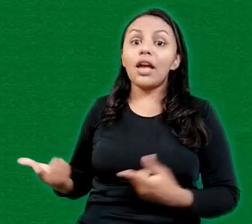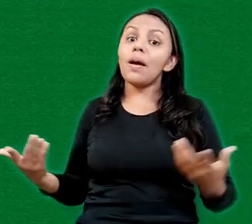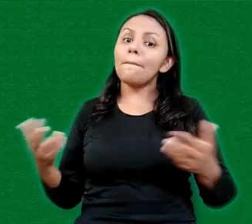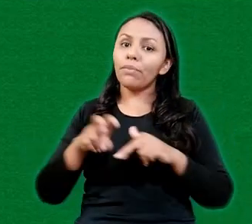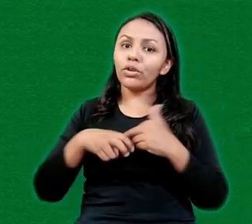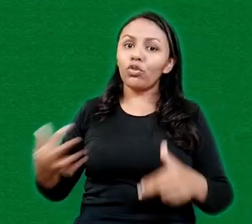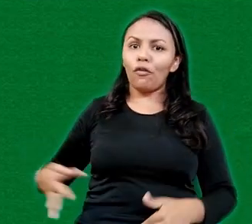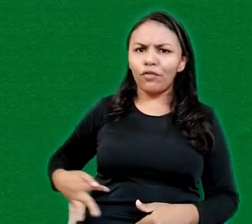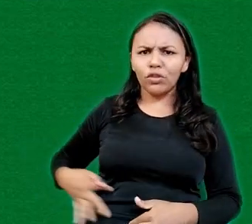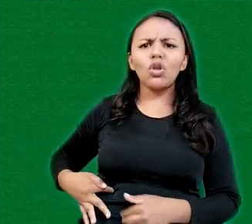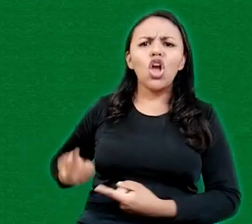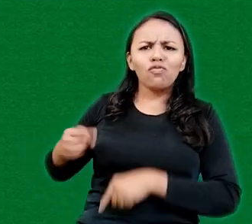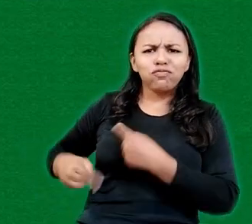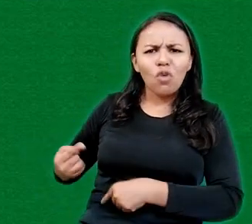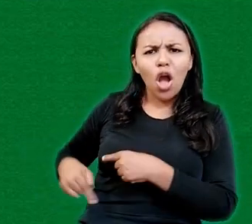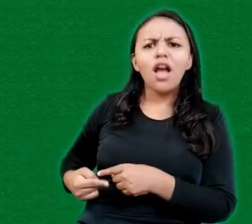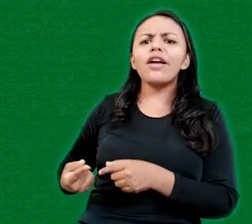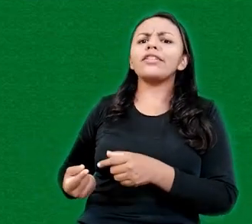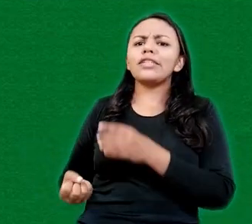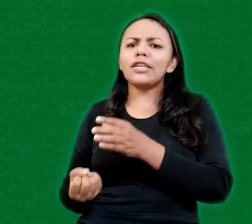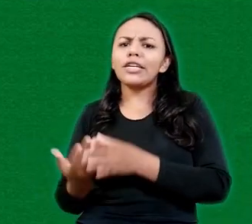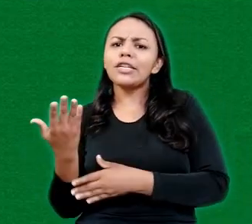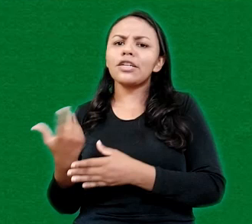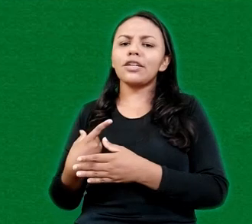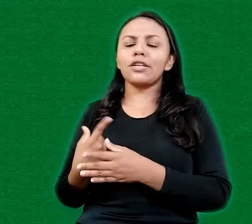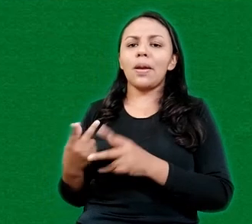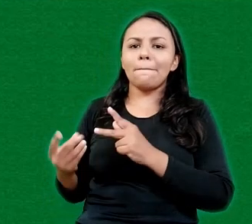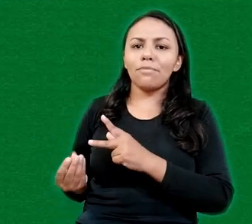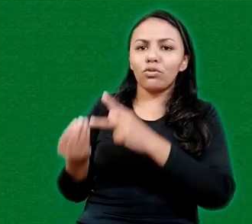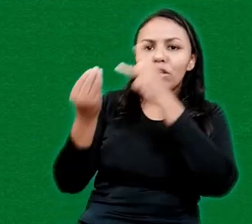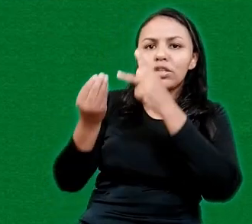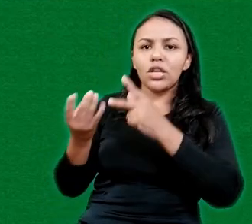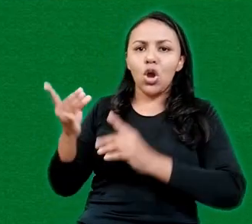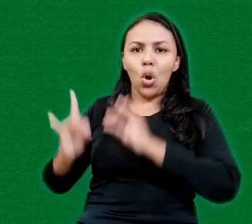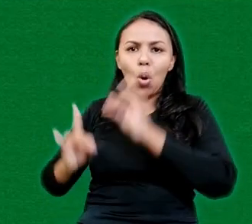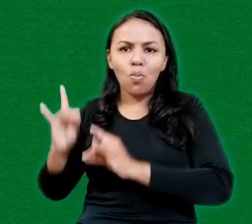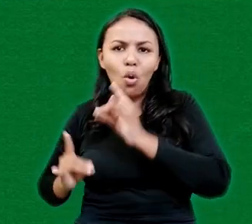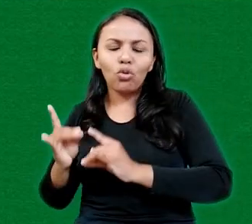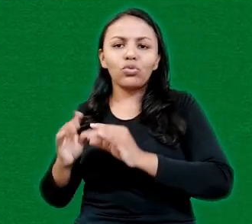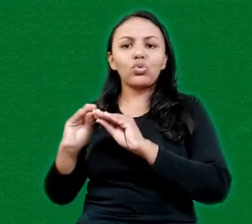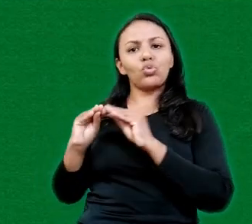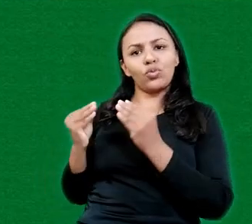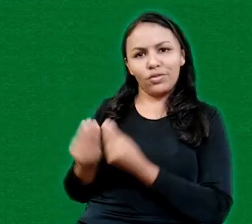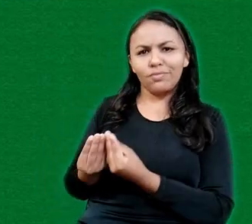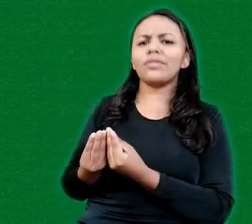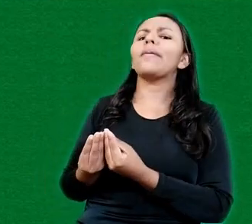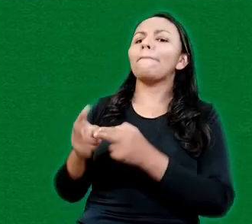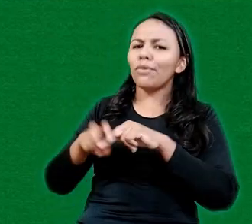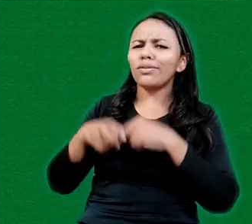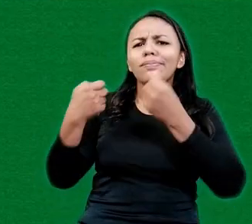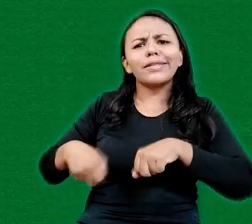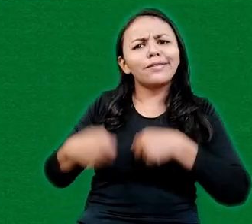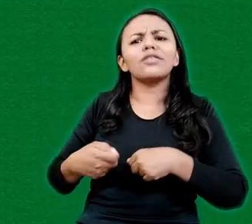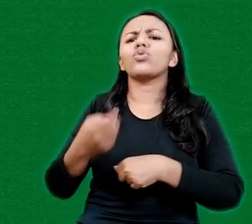atividade metabólica, produção de proteínas, produção de hormônio, de substâncias. Ele precisa de vários nutrientes